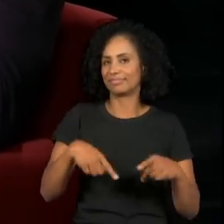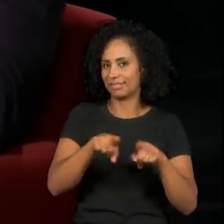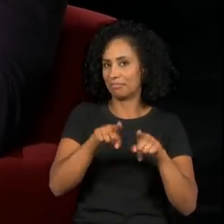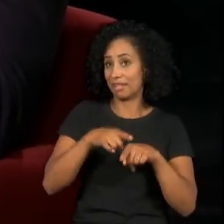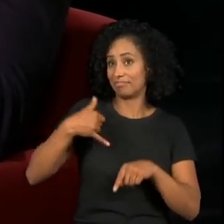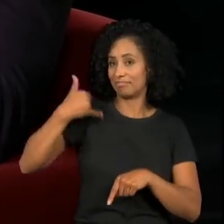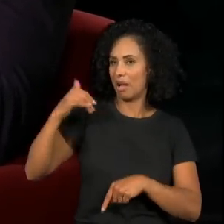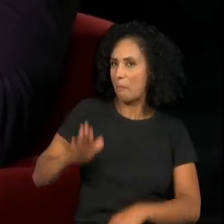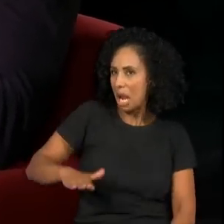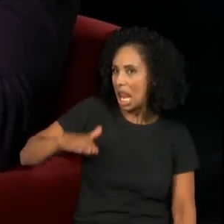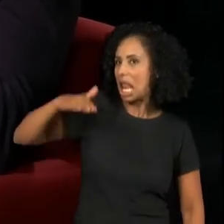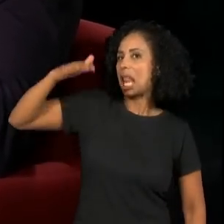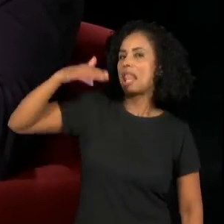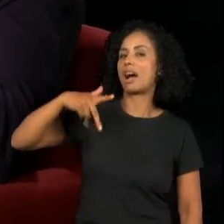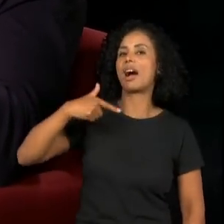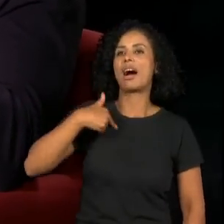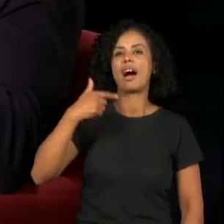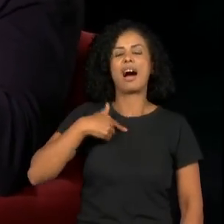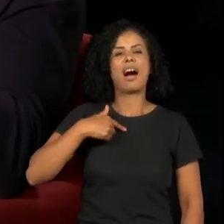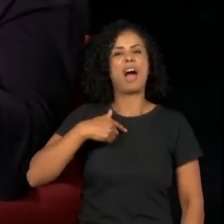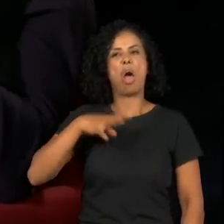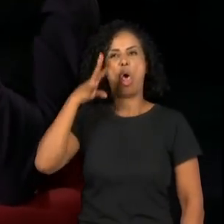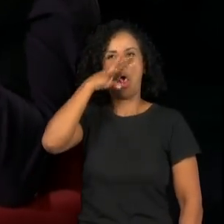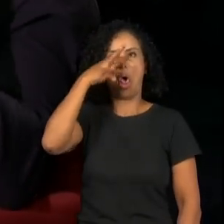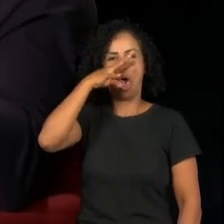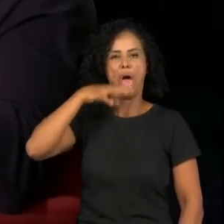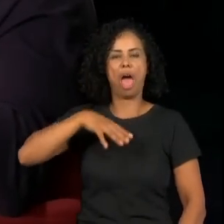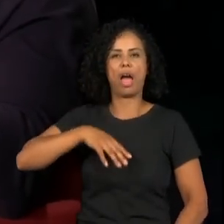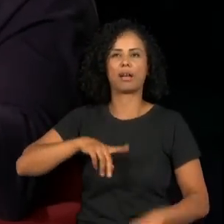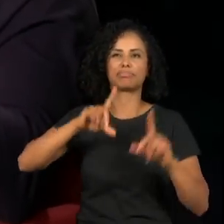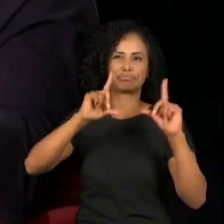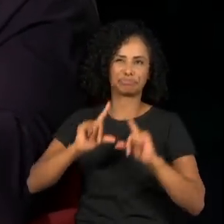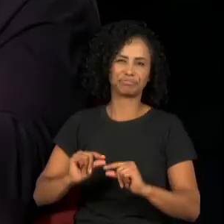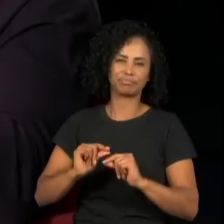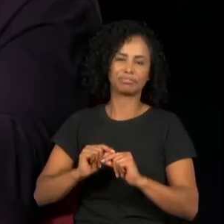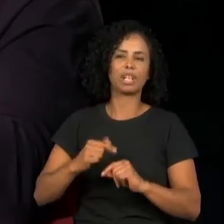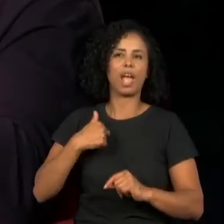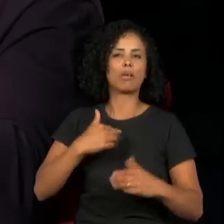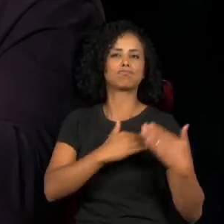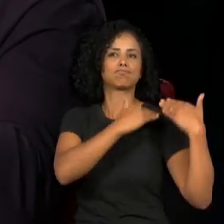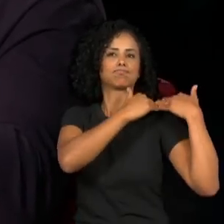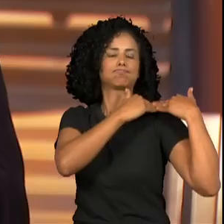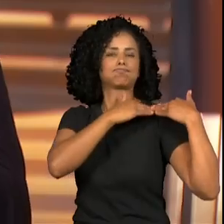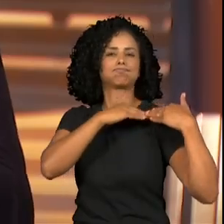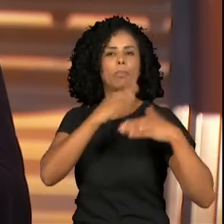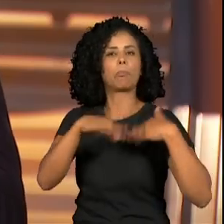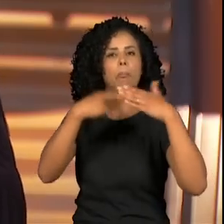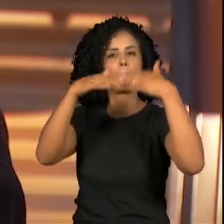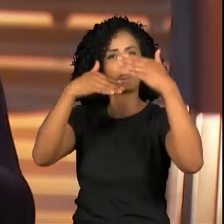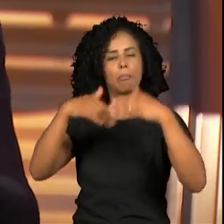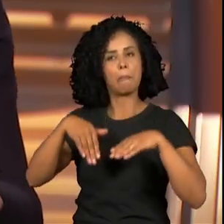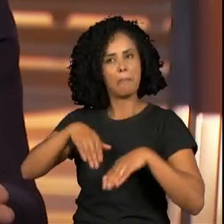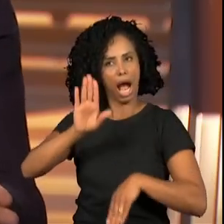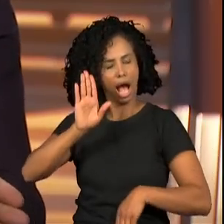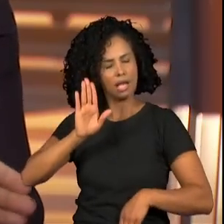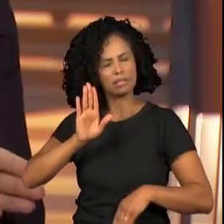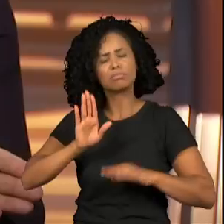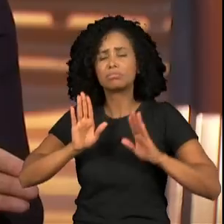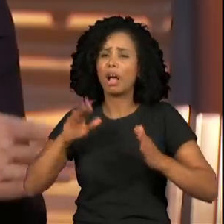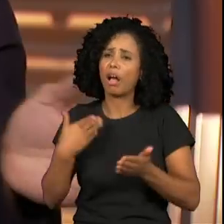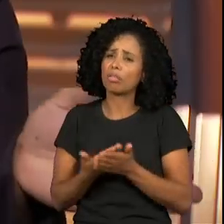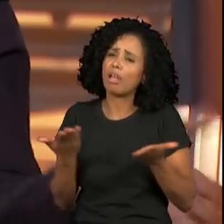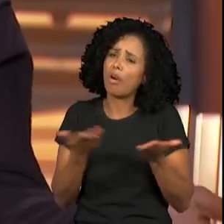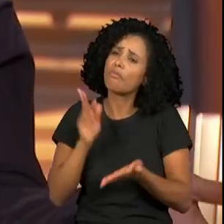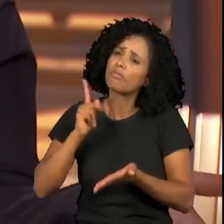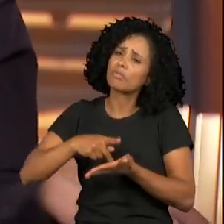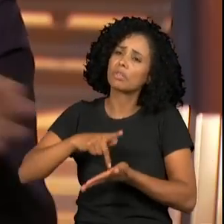velho, a marra foi diminuindo, o fardo aumentando. Aí, pô, Deus tá, cara, não é isso. Mas não deixo de trazer algumas verdades